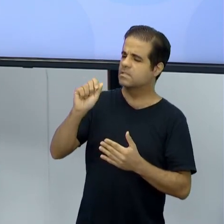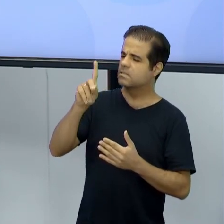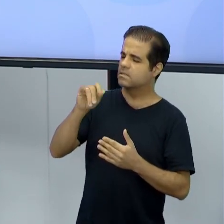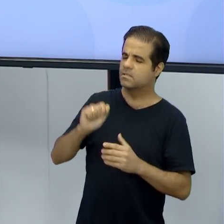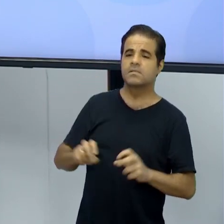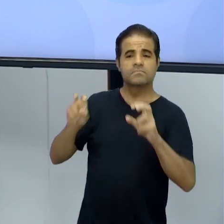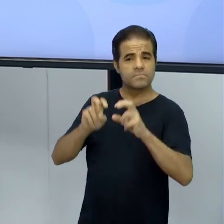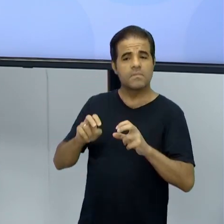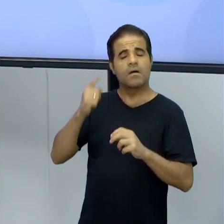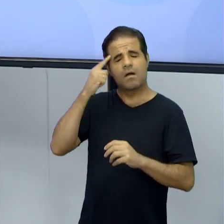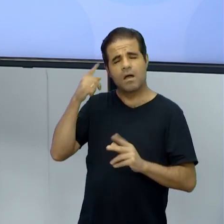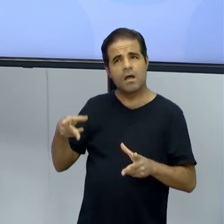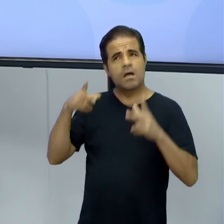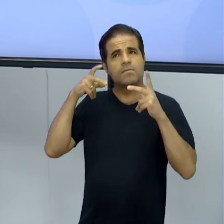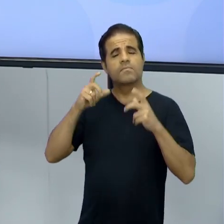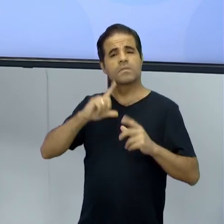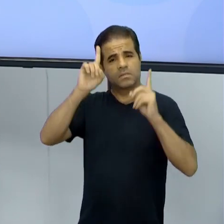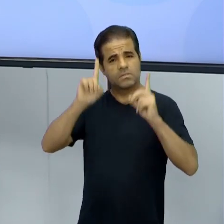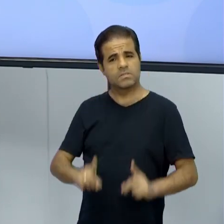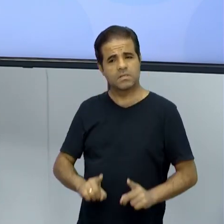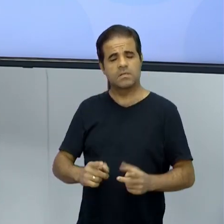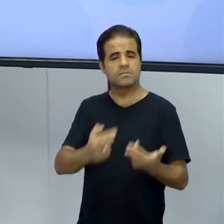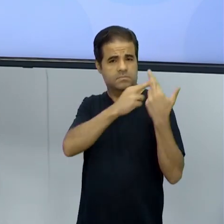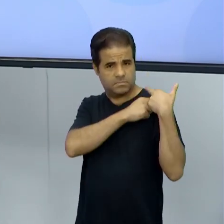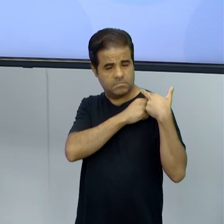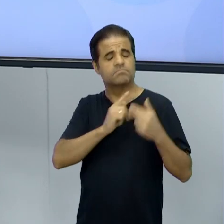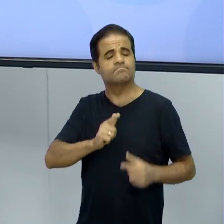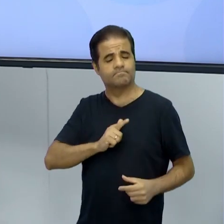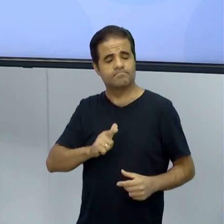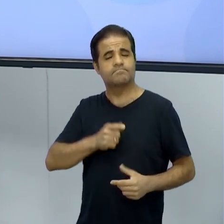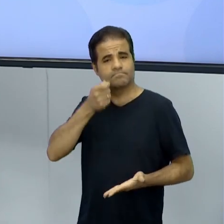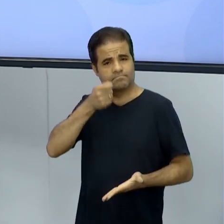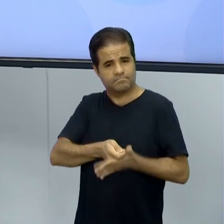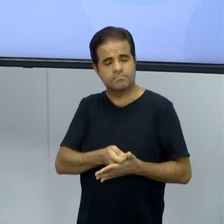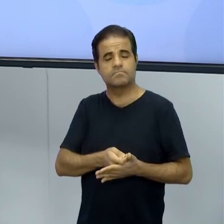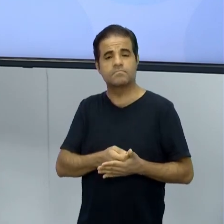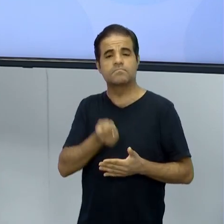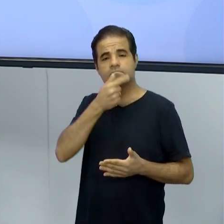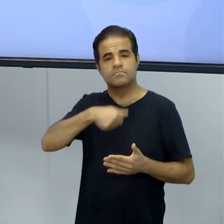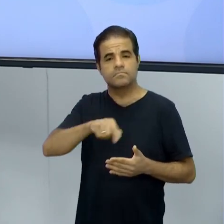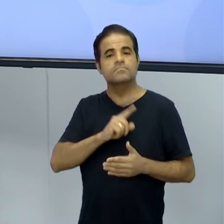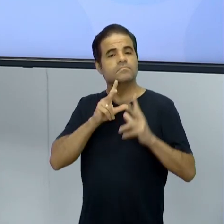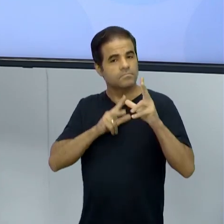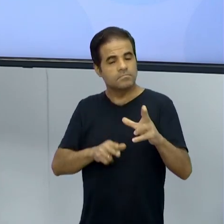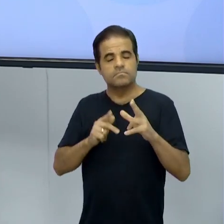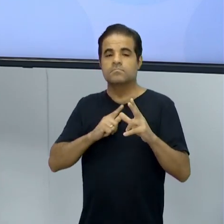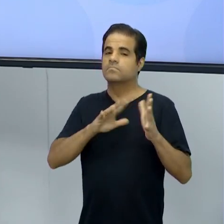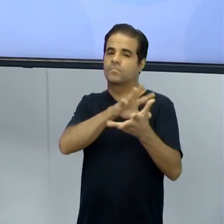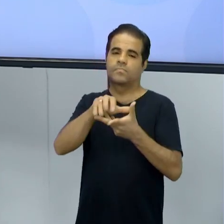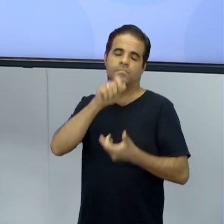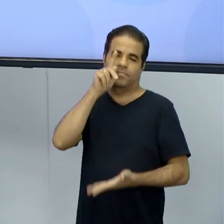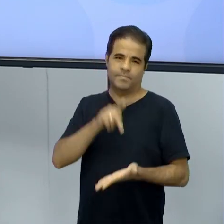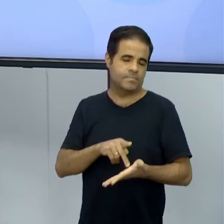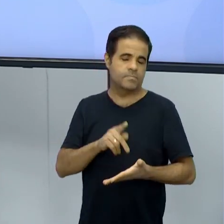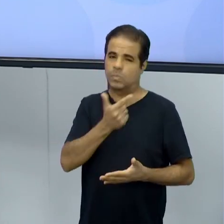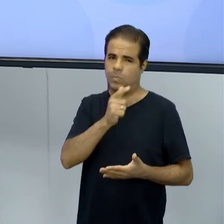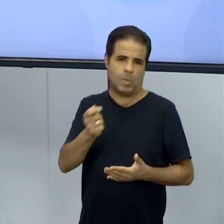digital. É você perceber que você tem direitos e responsabilidades, direitos e deveres, assim como você tem no mundo real.